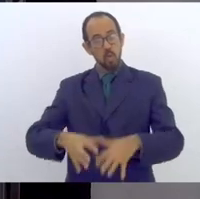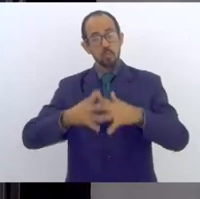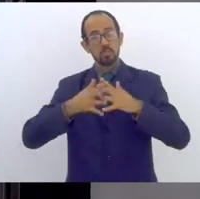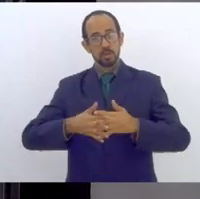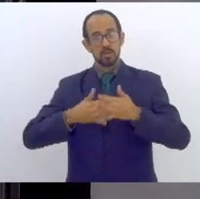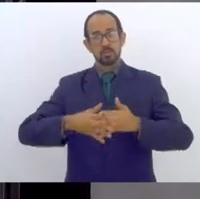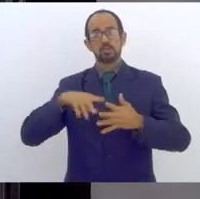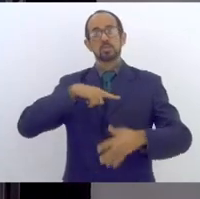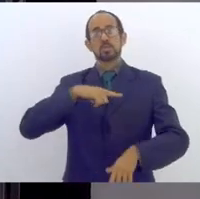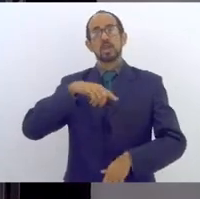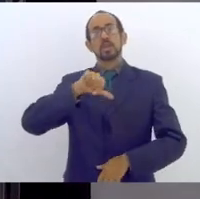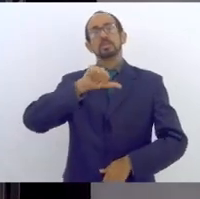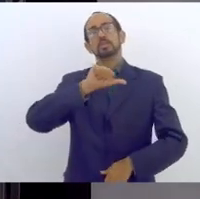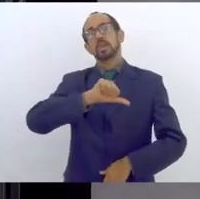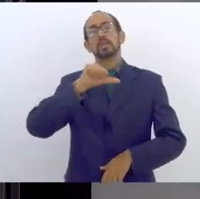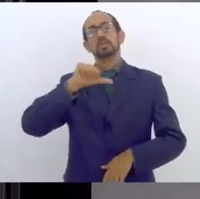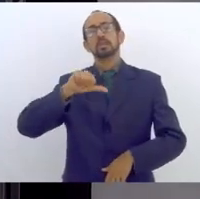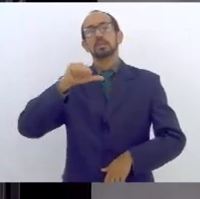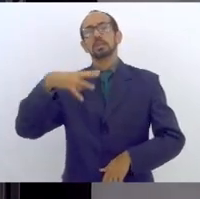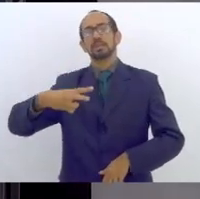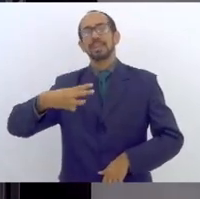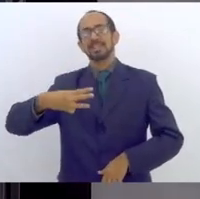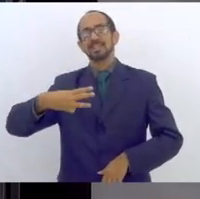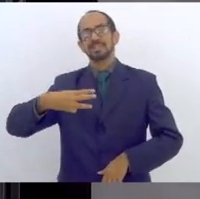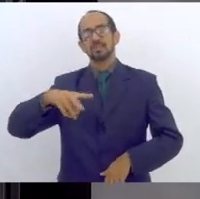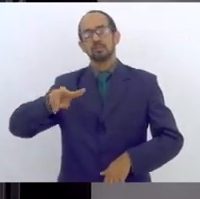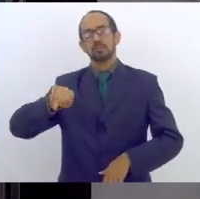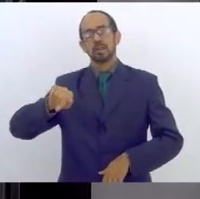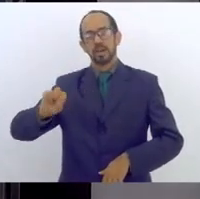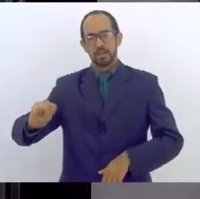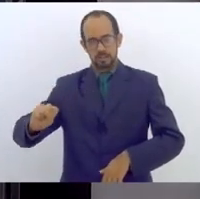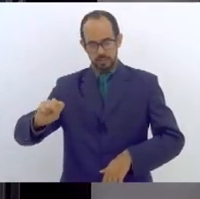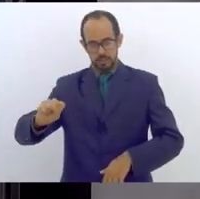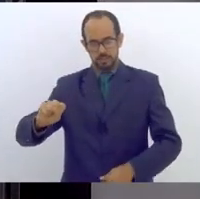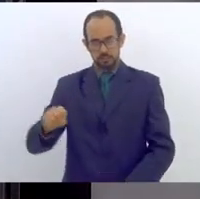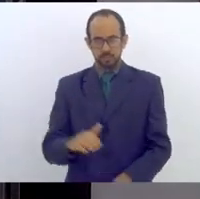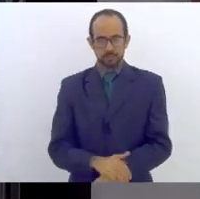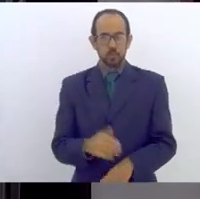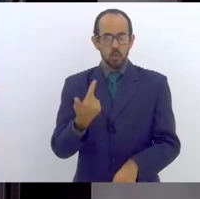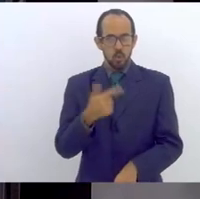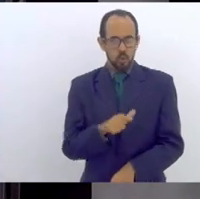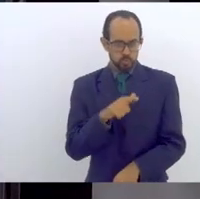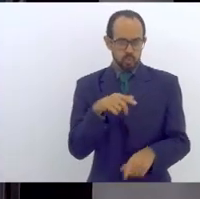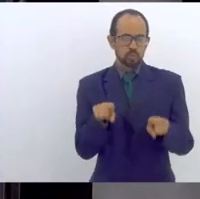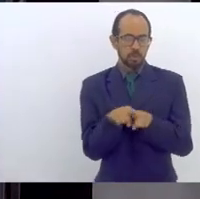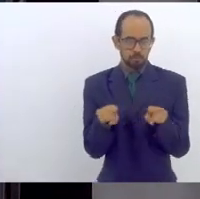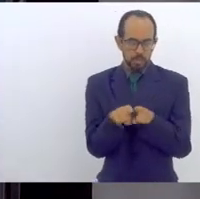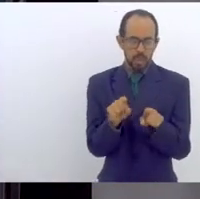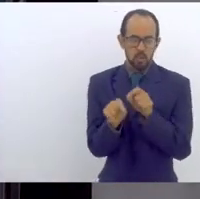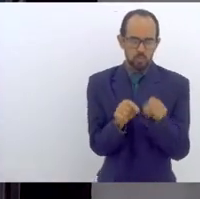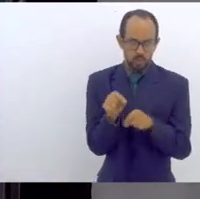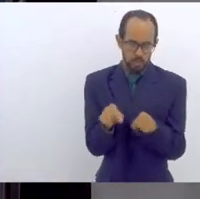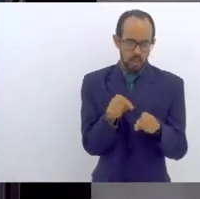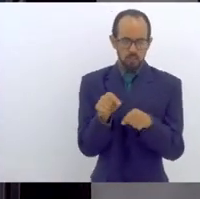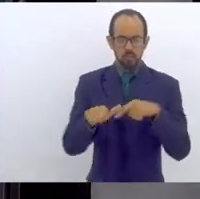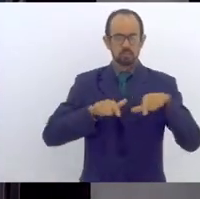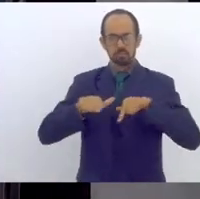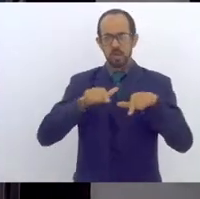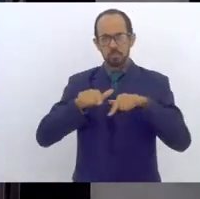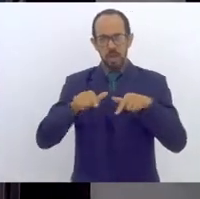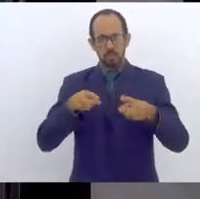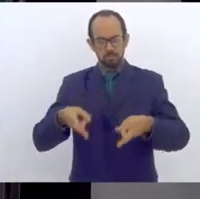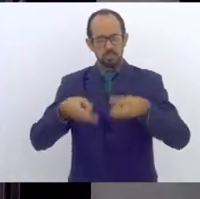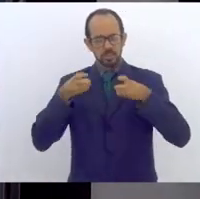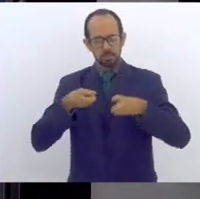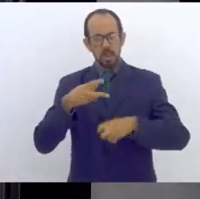em aberto para ingresso na classe inicial do cargo rapidinho falando sobre números sobre trabalho foi notório o avançado